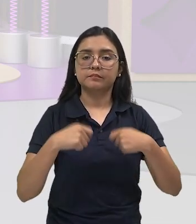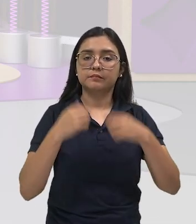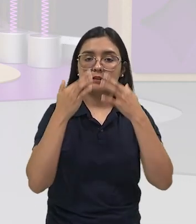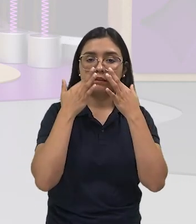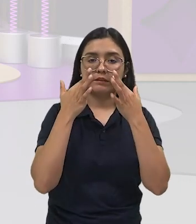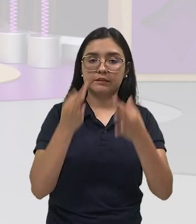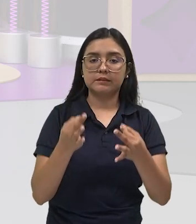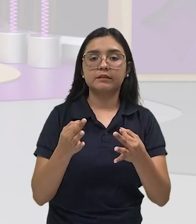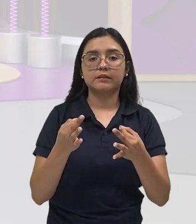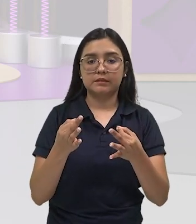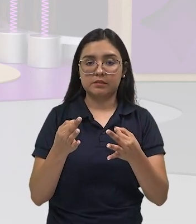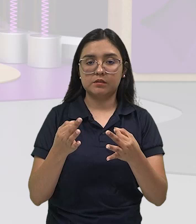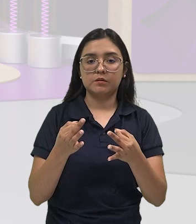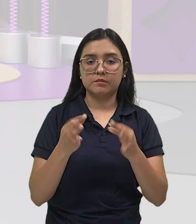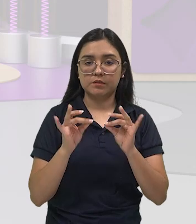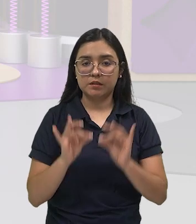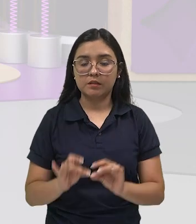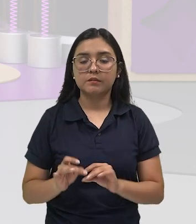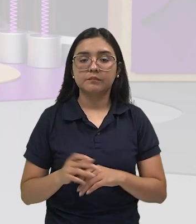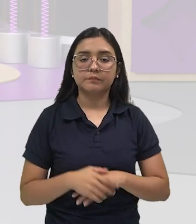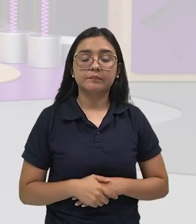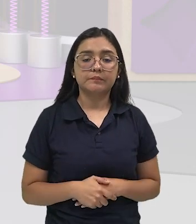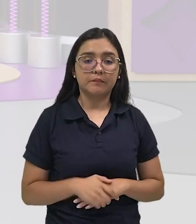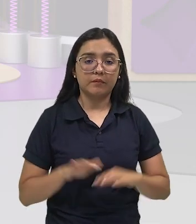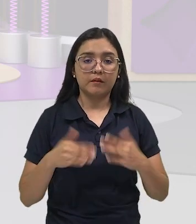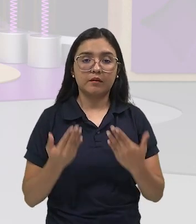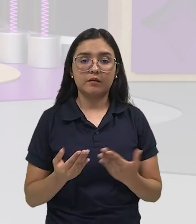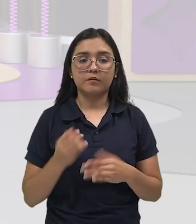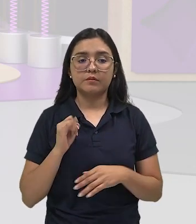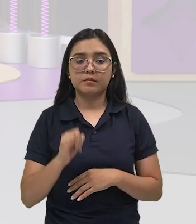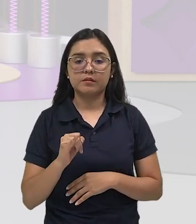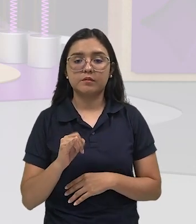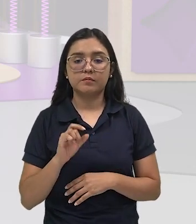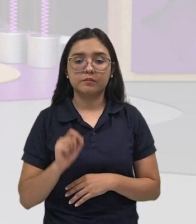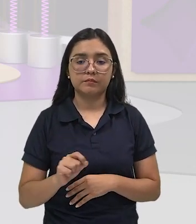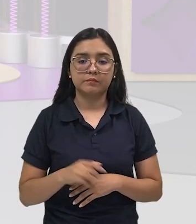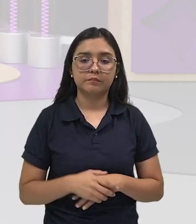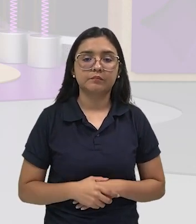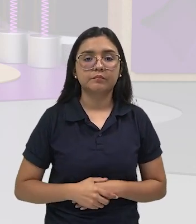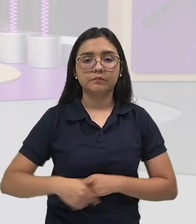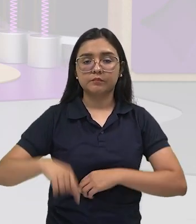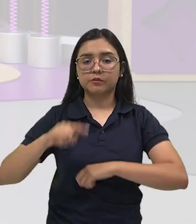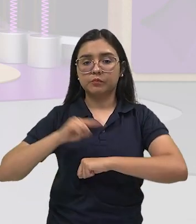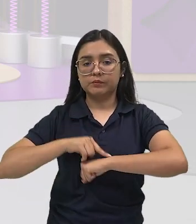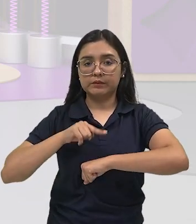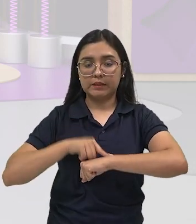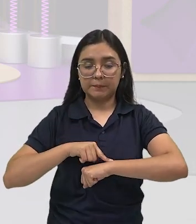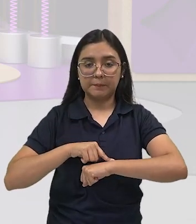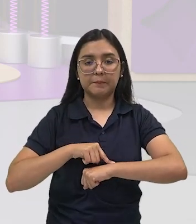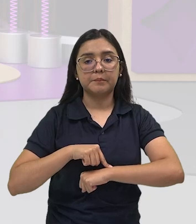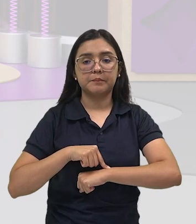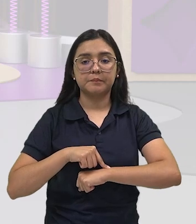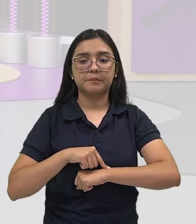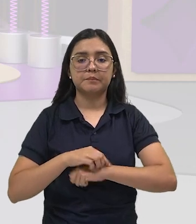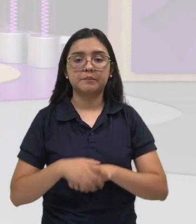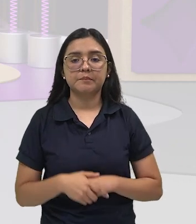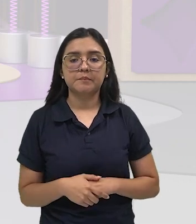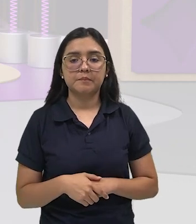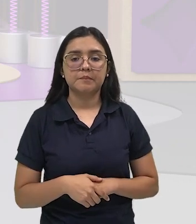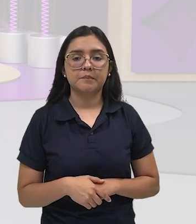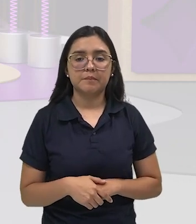atento a esses feeling aí, olha. Se você incluir o fator tempo, você já viu